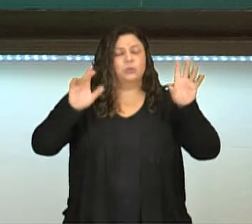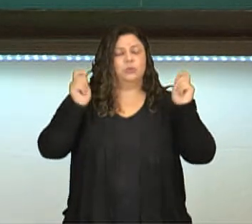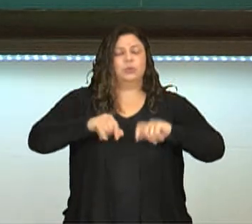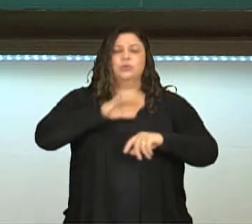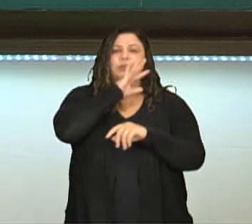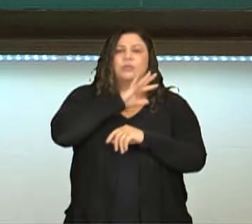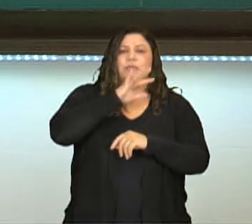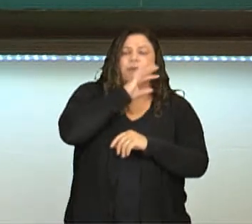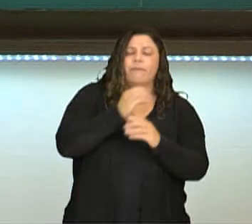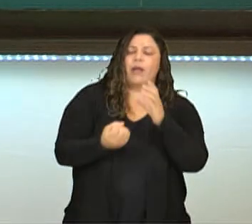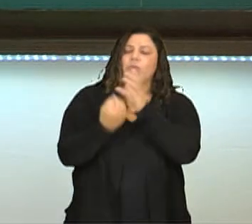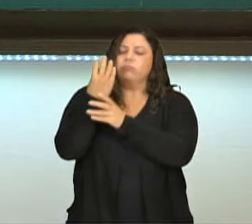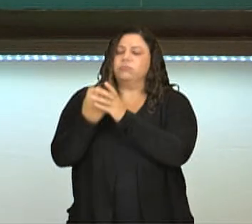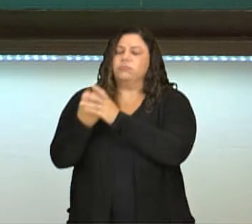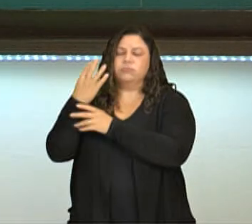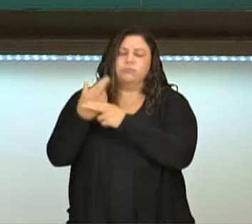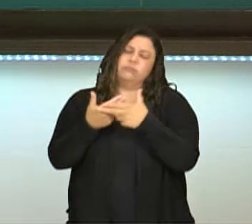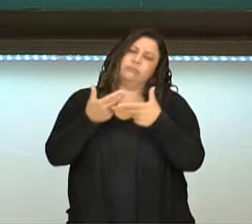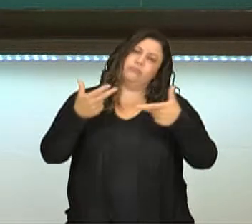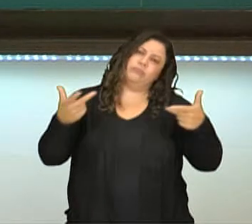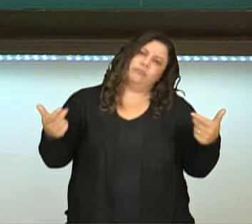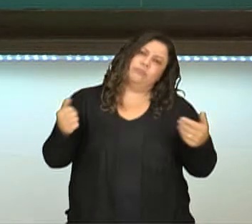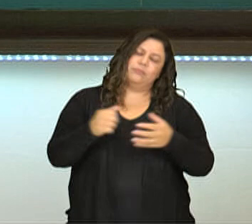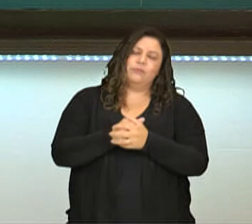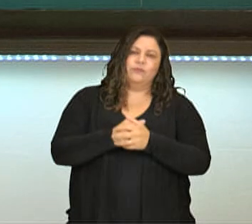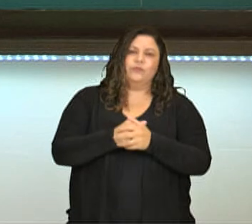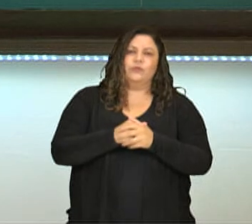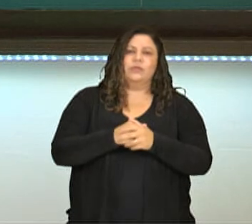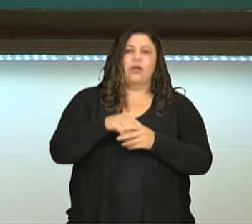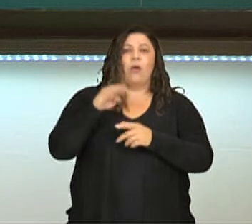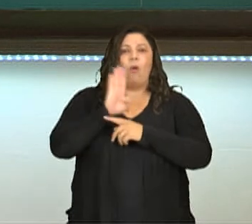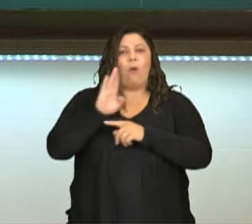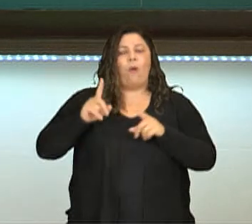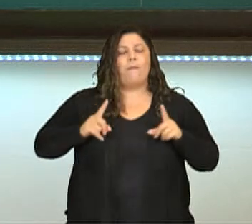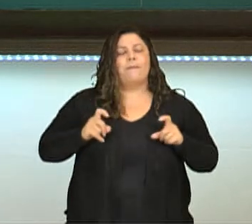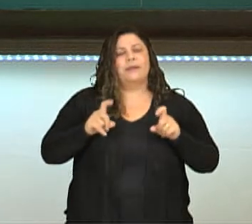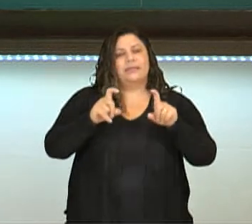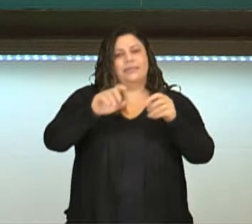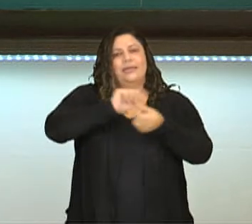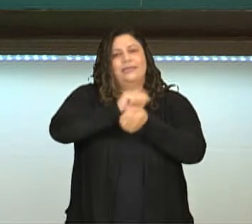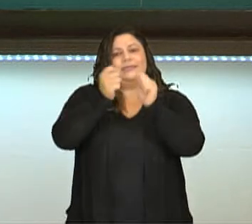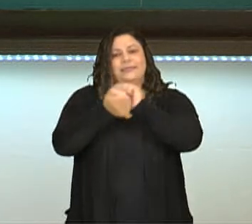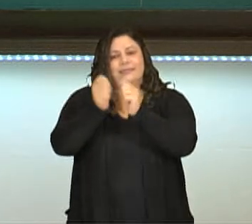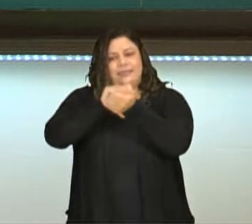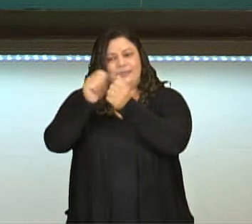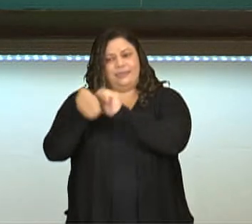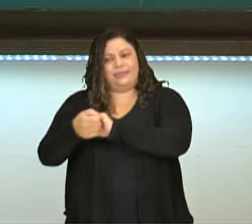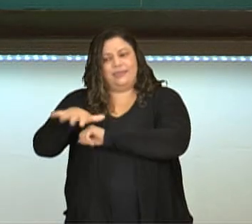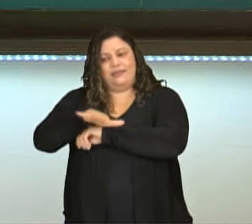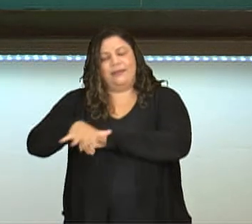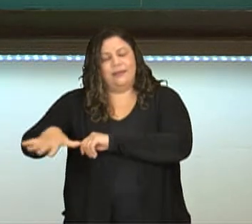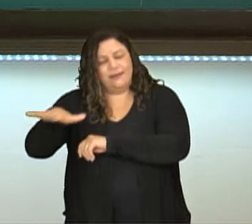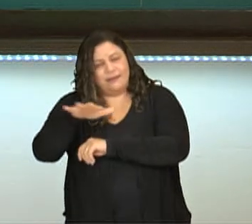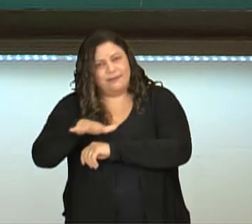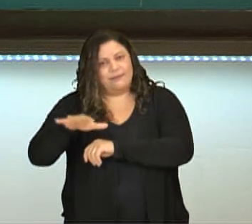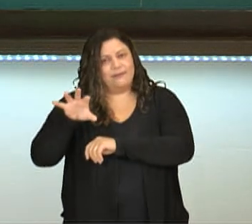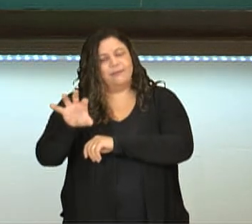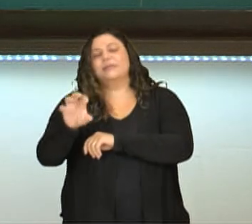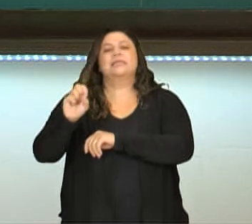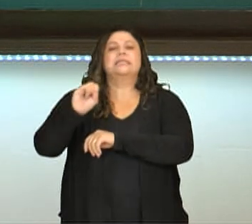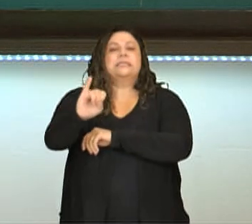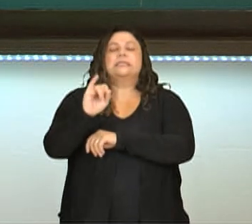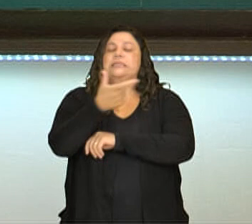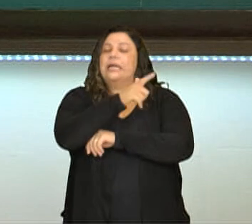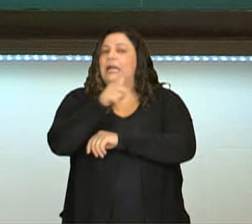planta, esse fungo, essa bactéria, ela se adapte àquelas condições, tá? Porque se ela não se adaptar, ela vai entrar